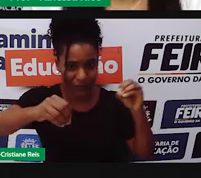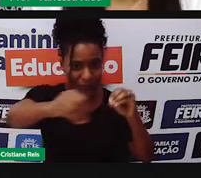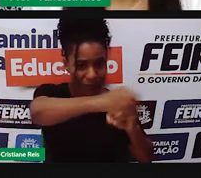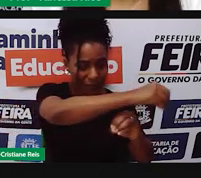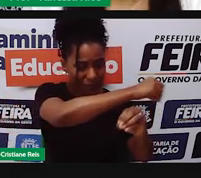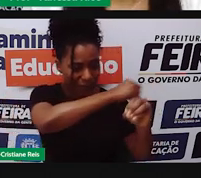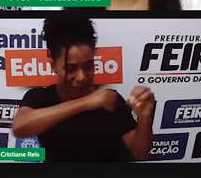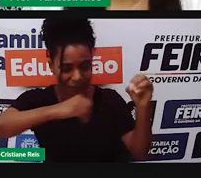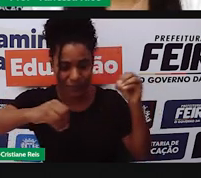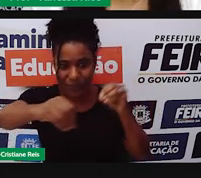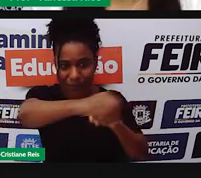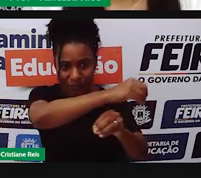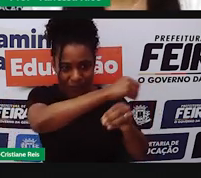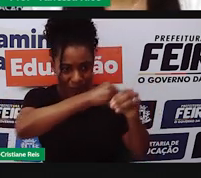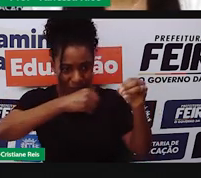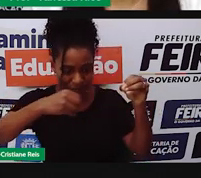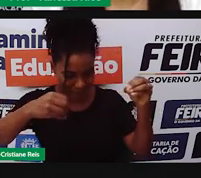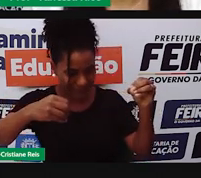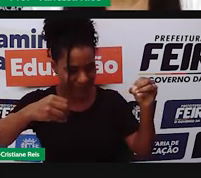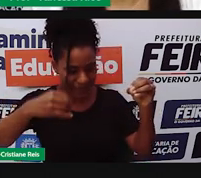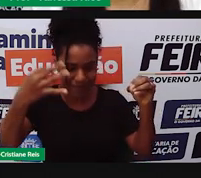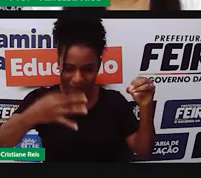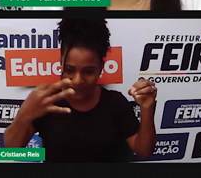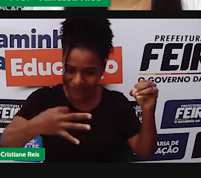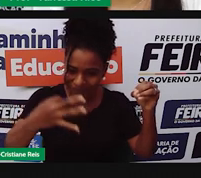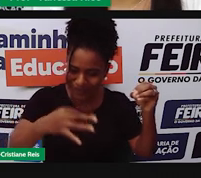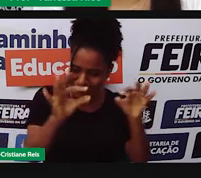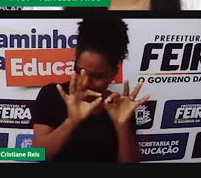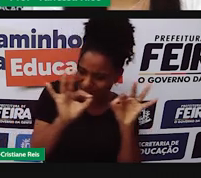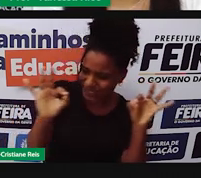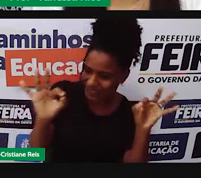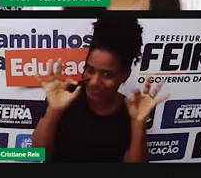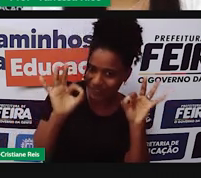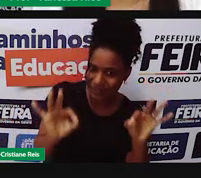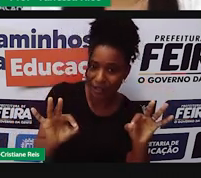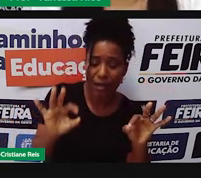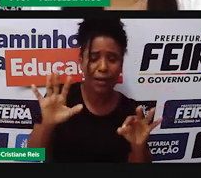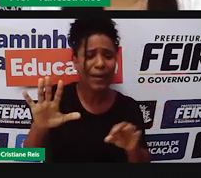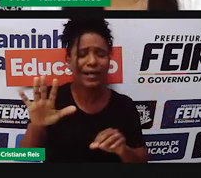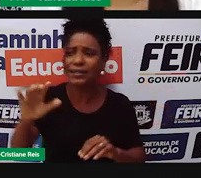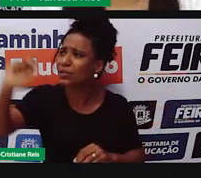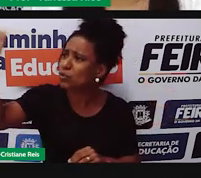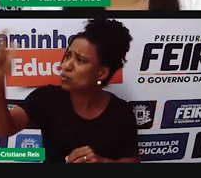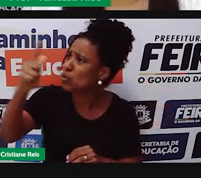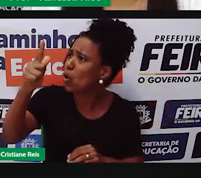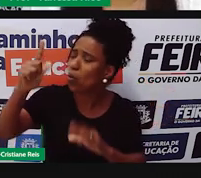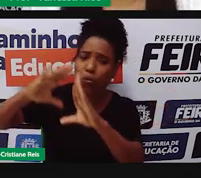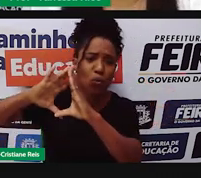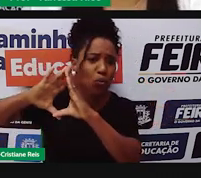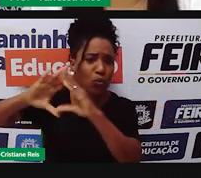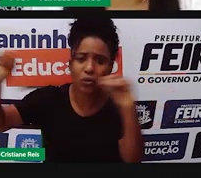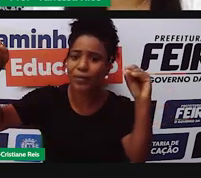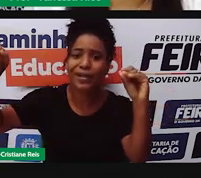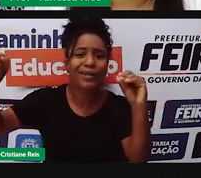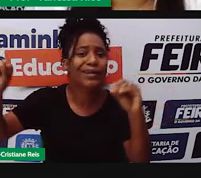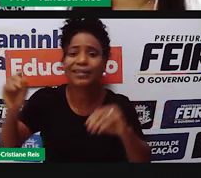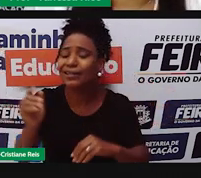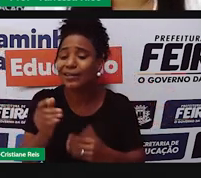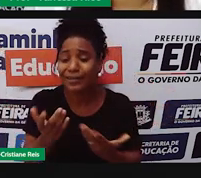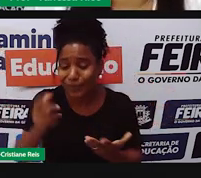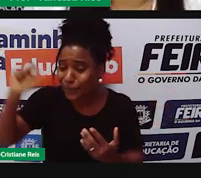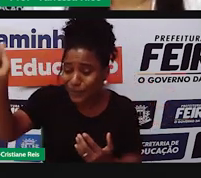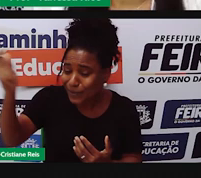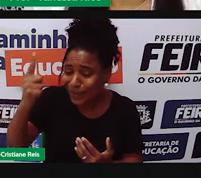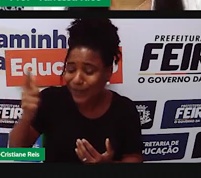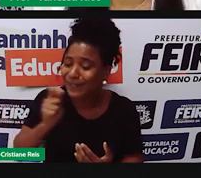né? Nada manteria a Terra e os outros planetas em suas órbitas. Então, correria o risco aí dos planetas se chocarem um